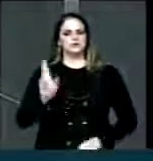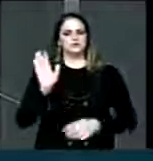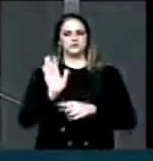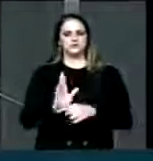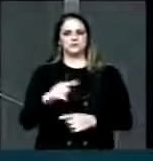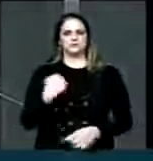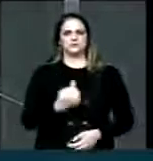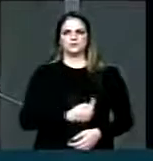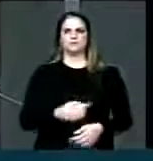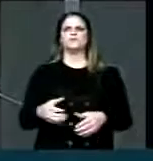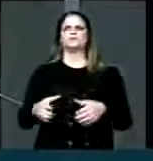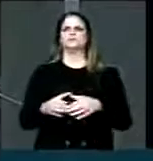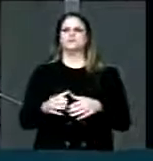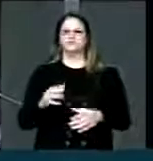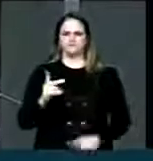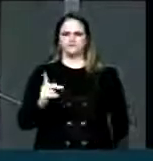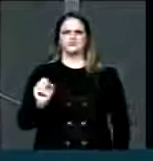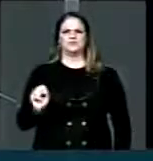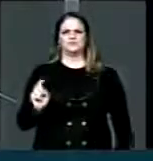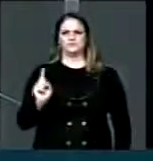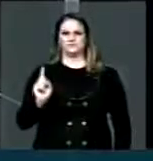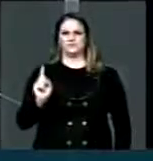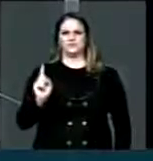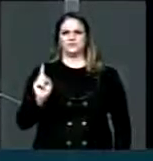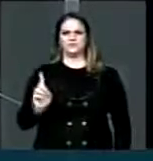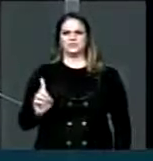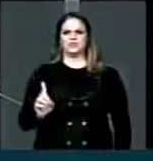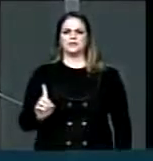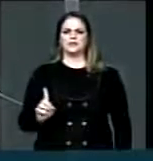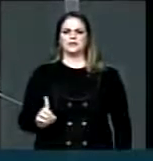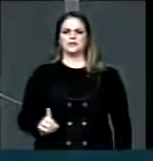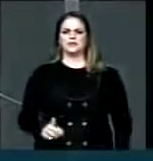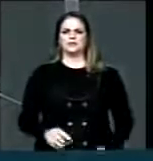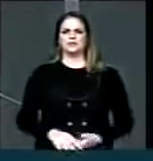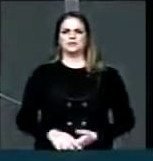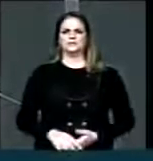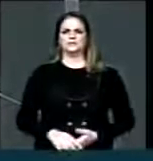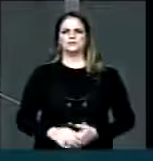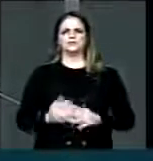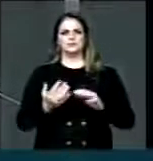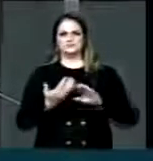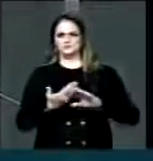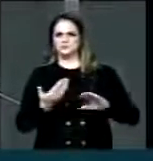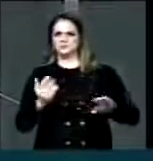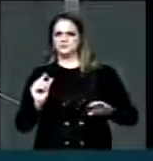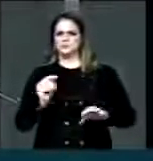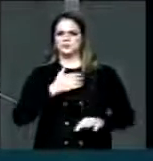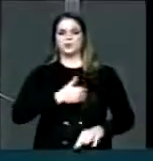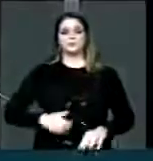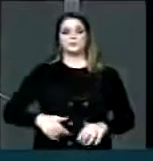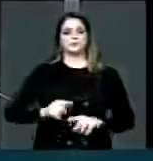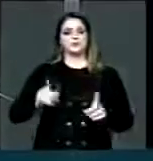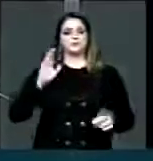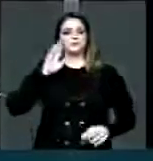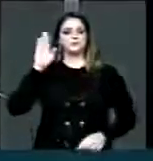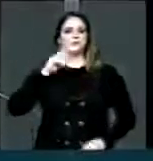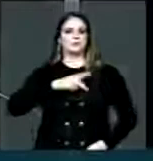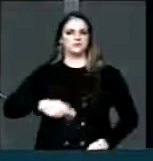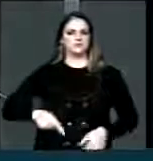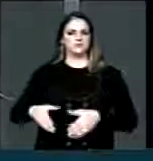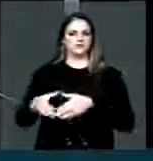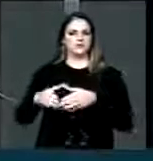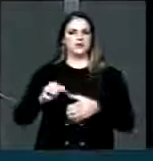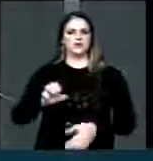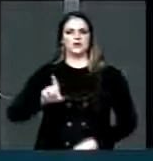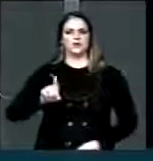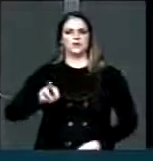partido, o PSB, se afastou do governo, mas o seu líder maior, o presidente do partido,